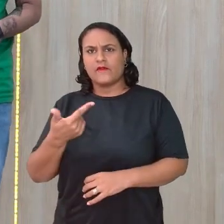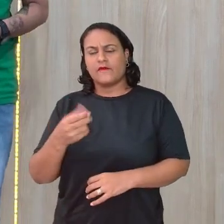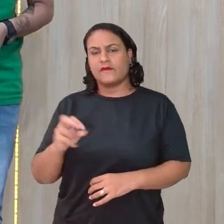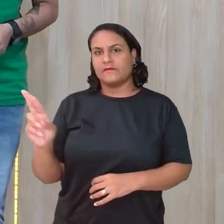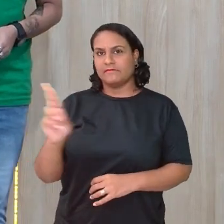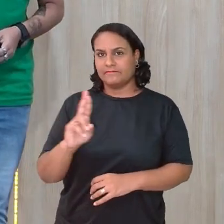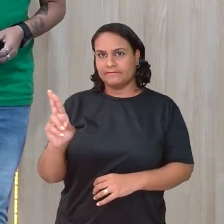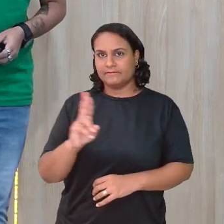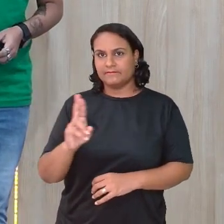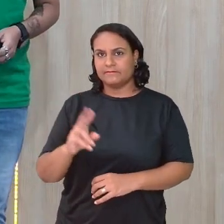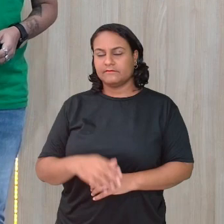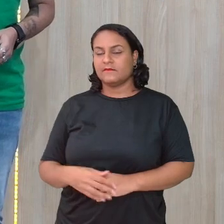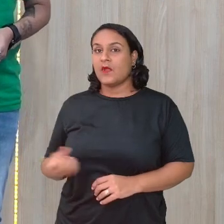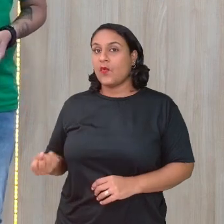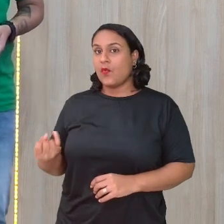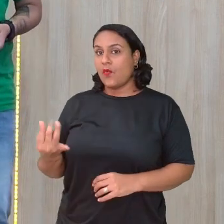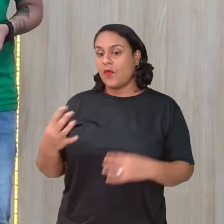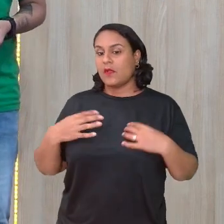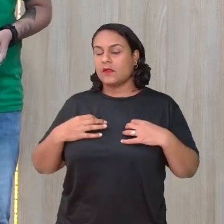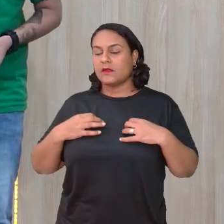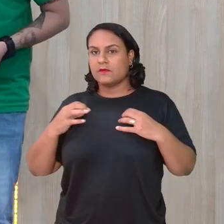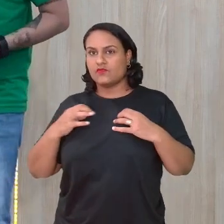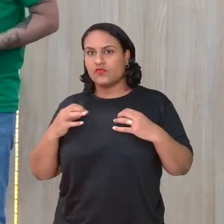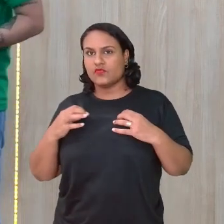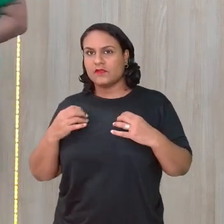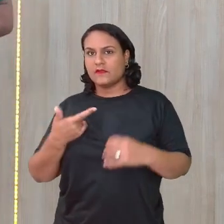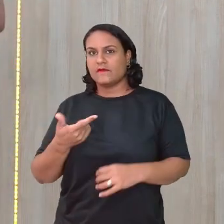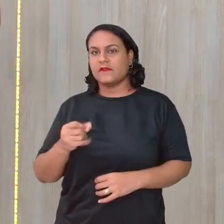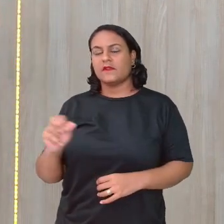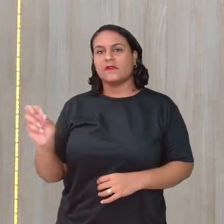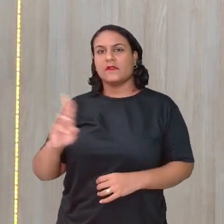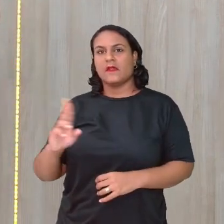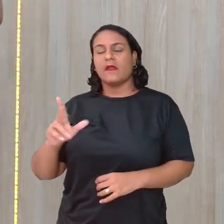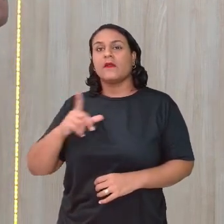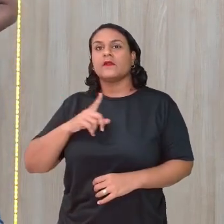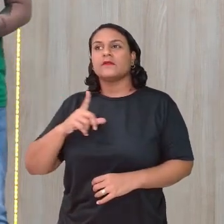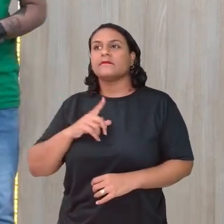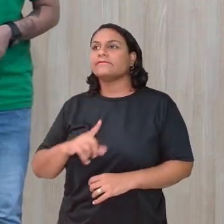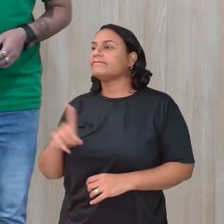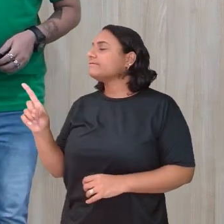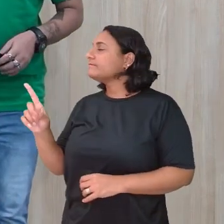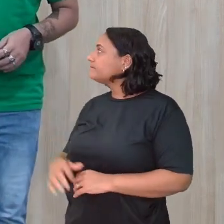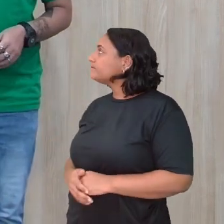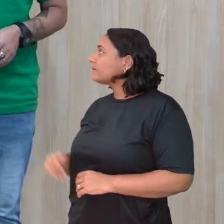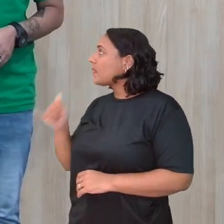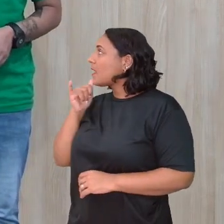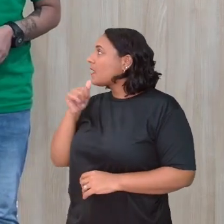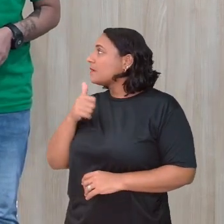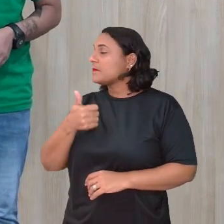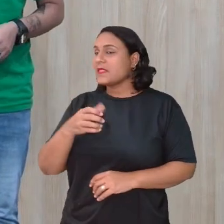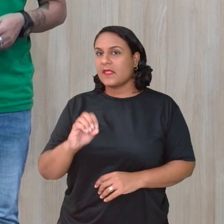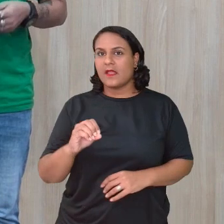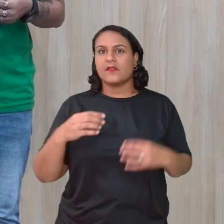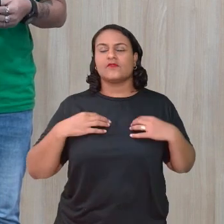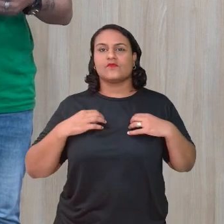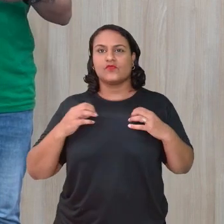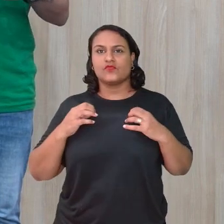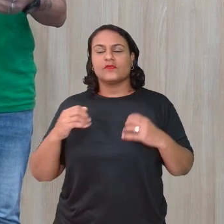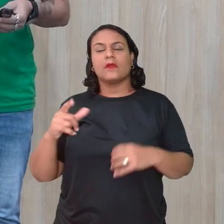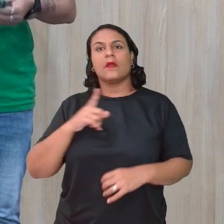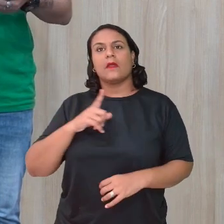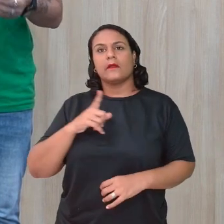R$20. Quantas blusas de R$20 eu tenho? Nesse exemplo aqui, eu tenho 10 blusas de R$20, ou seja, eu